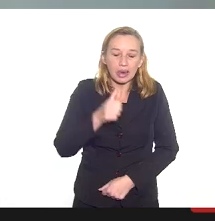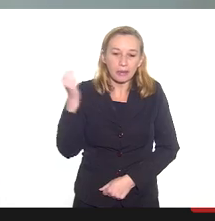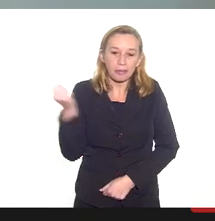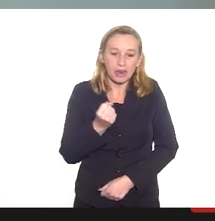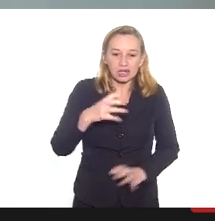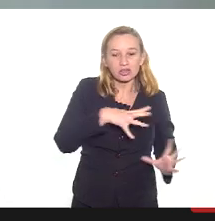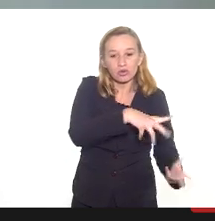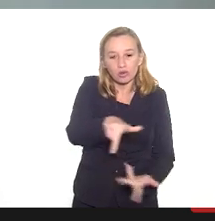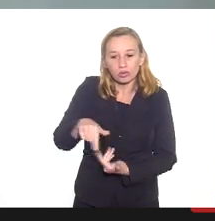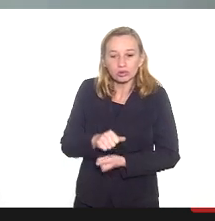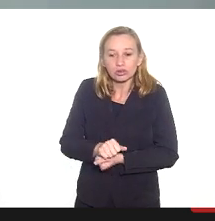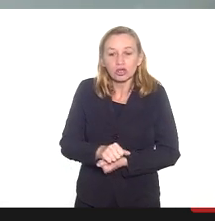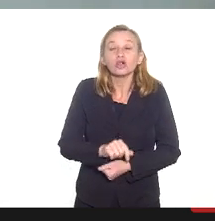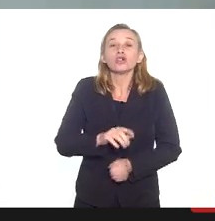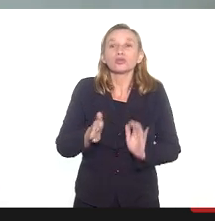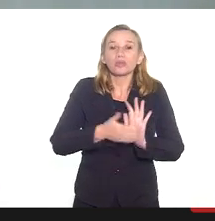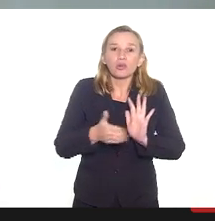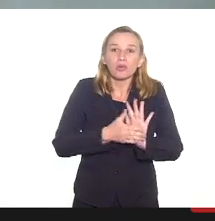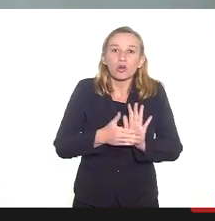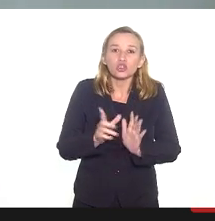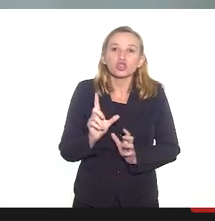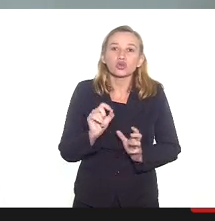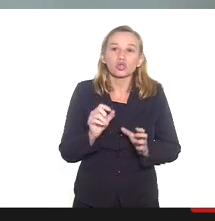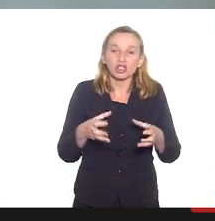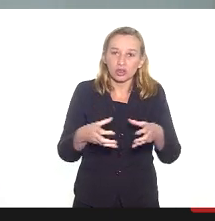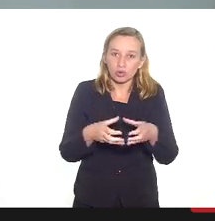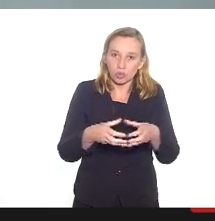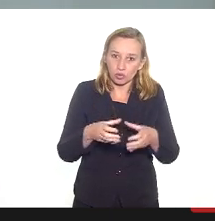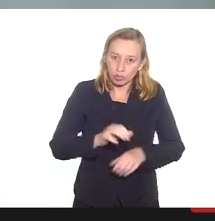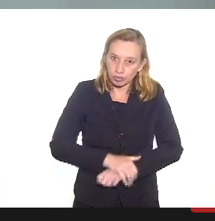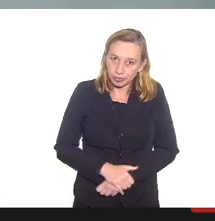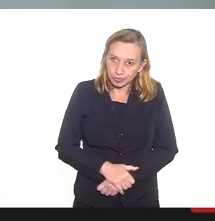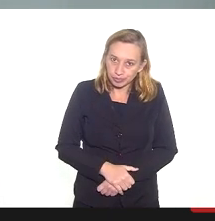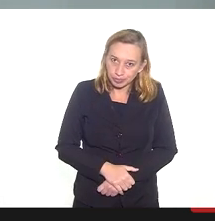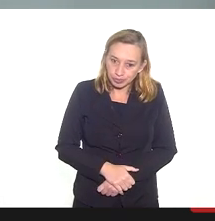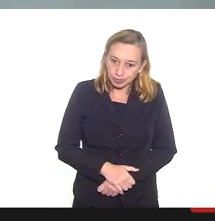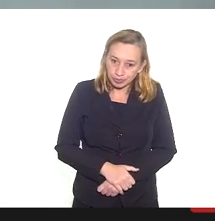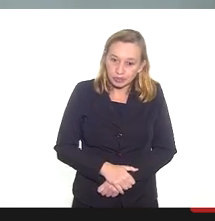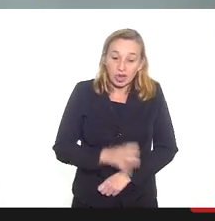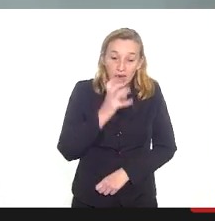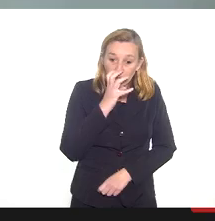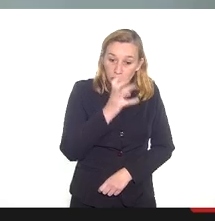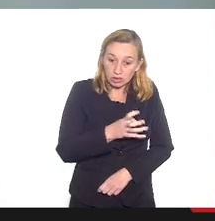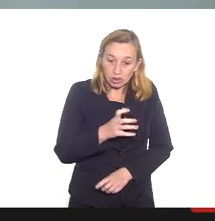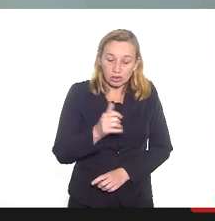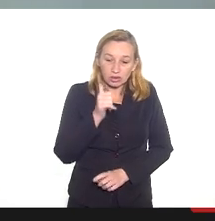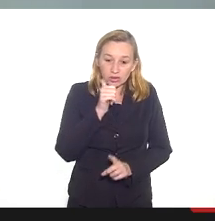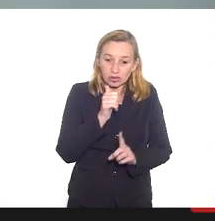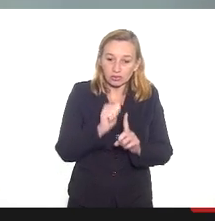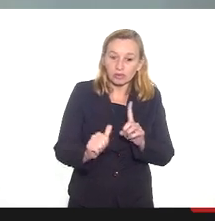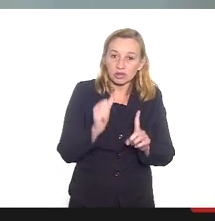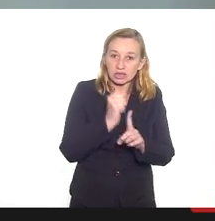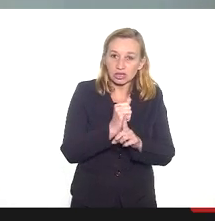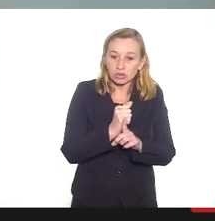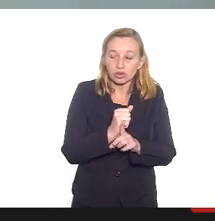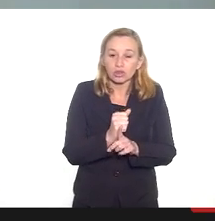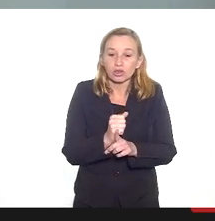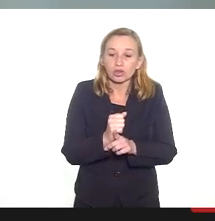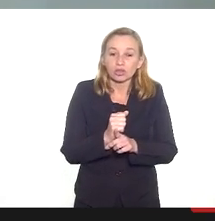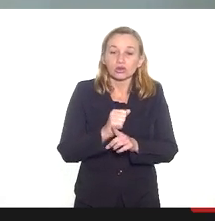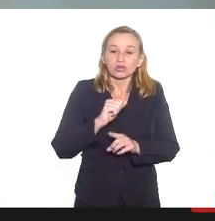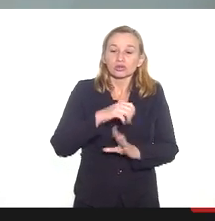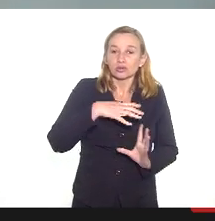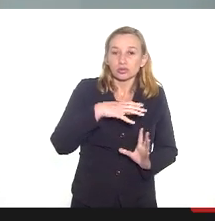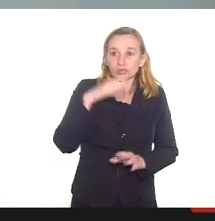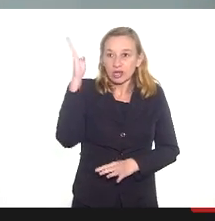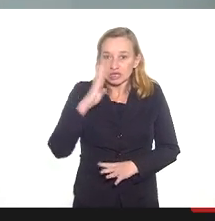que nós estamos propondo coletivamente? Nós estamos propondo denunciar os feminicídios no Brasil, no nosso